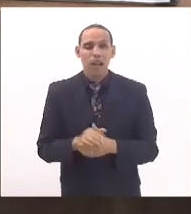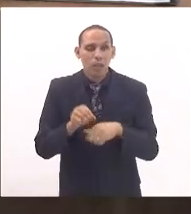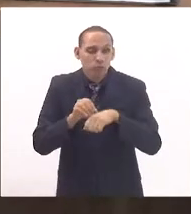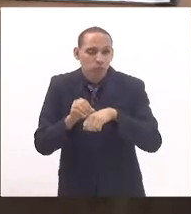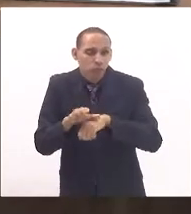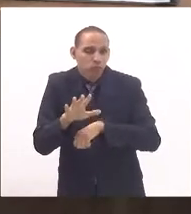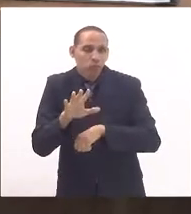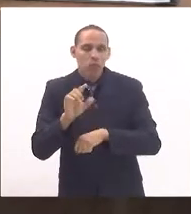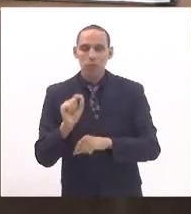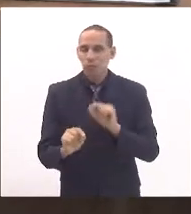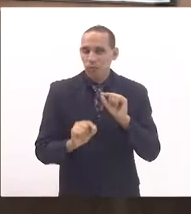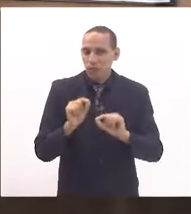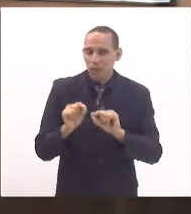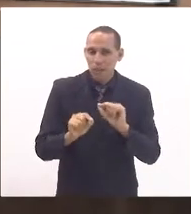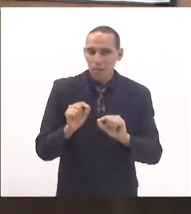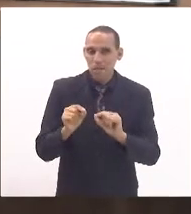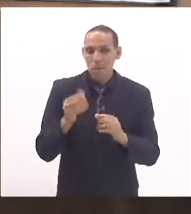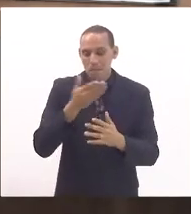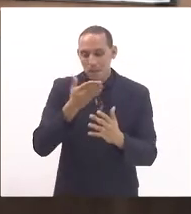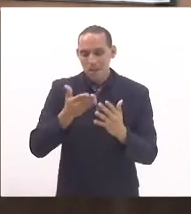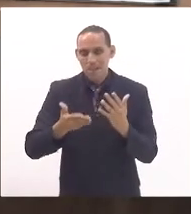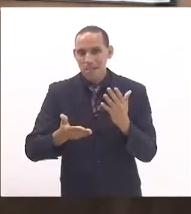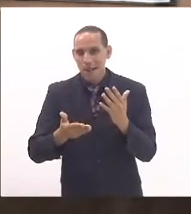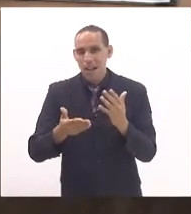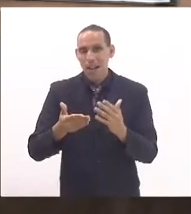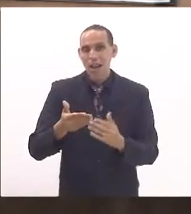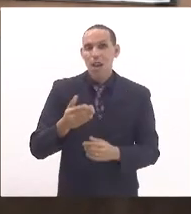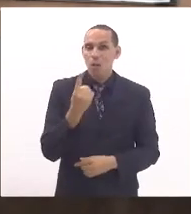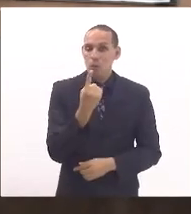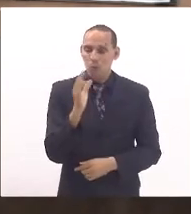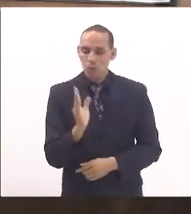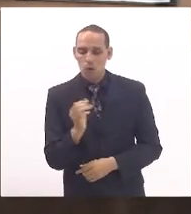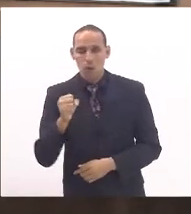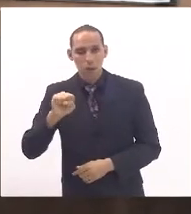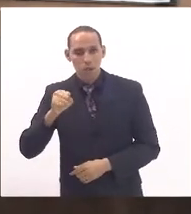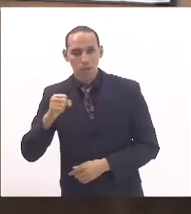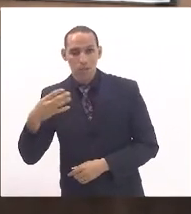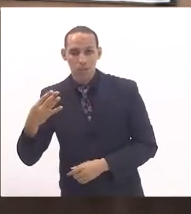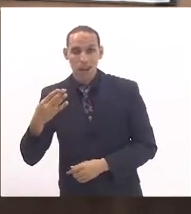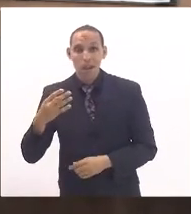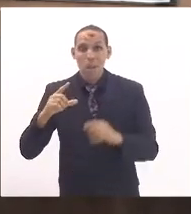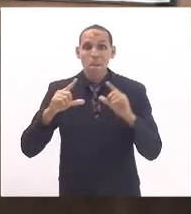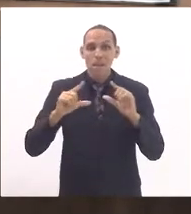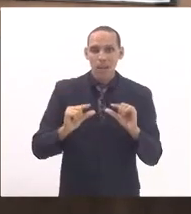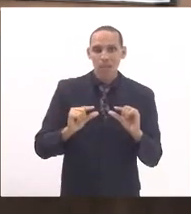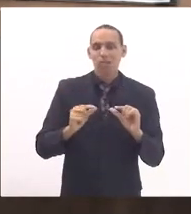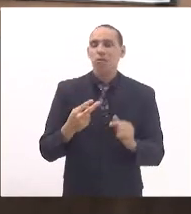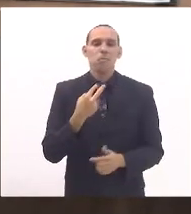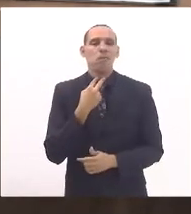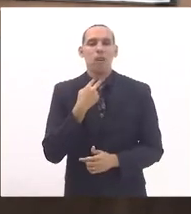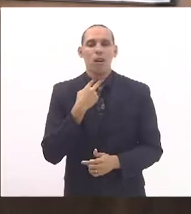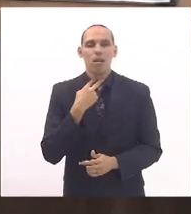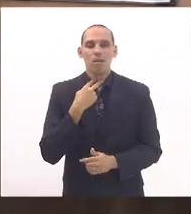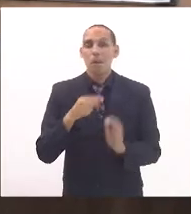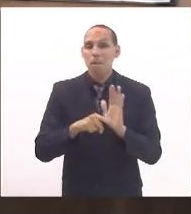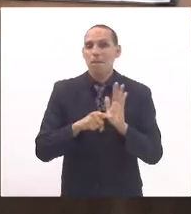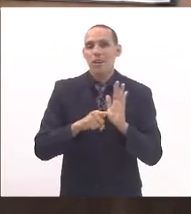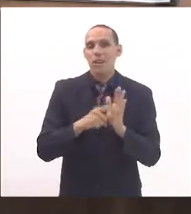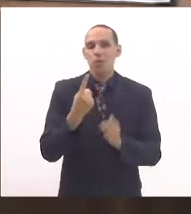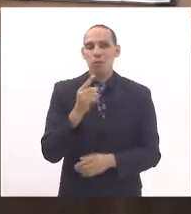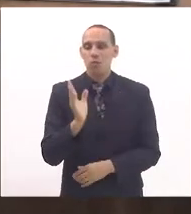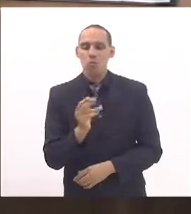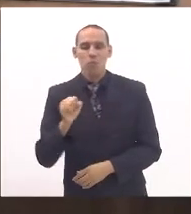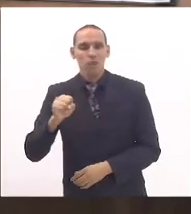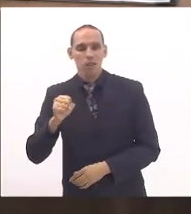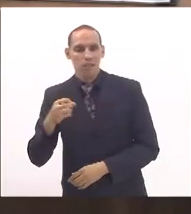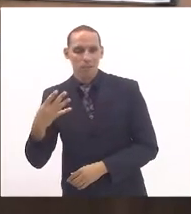sugere-se que não tenha parcela menor que 1,84, só isso. Menor que 1,84.